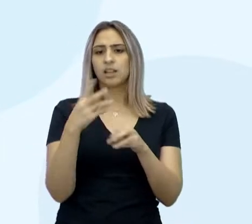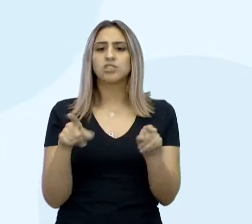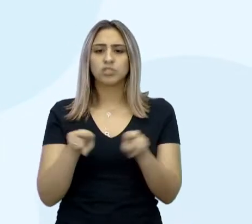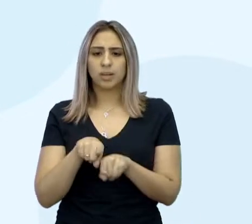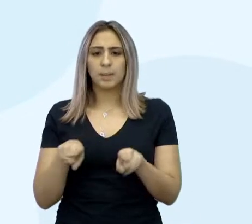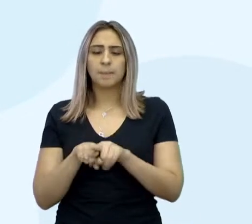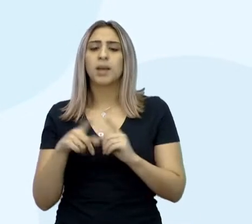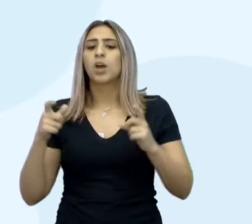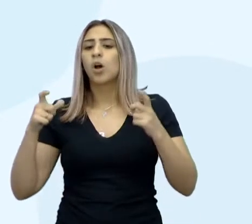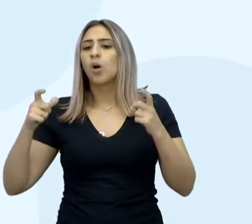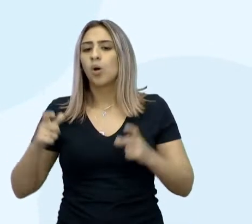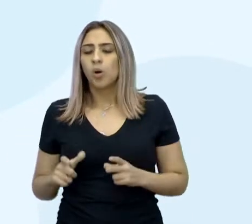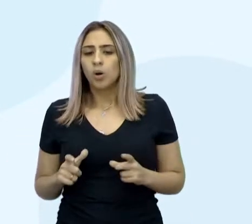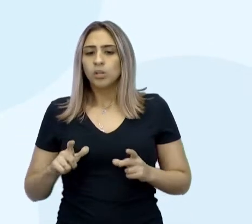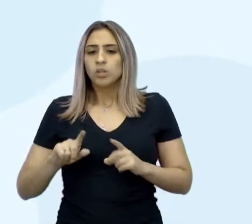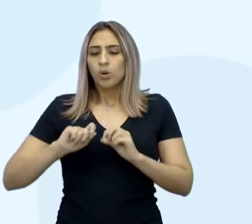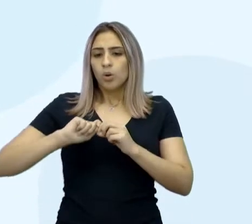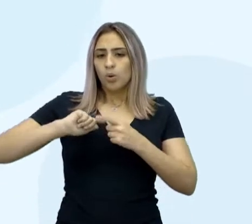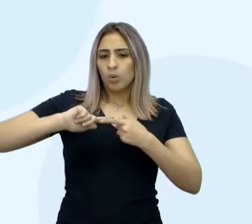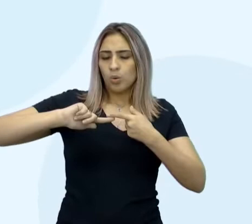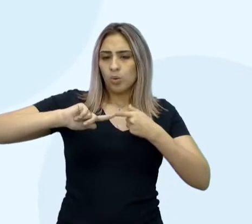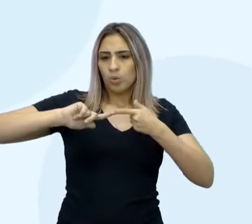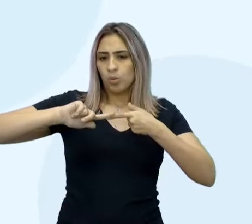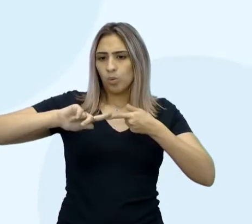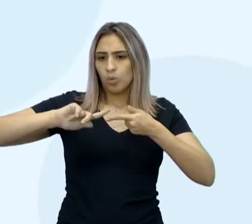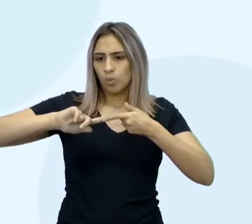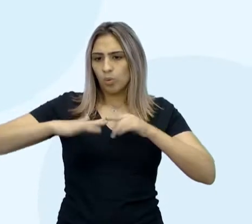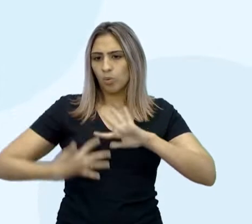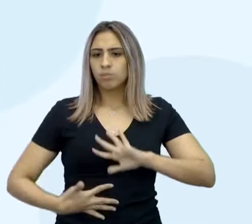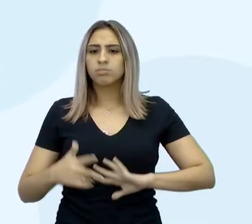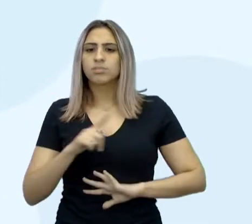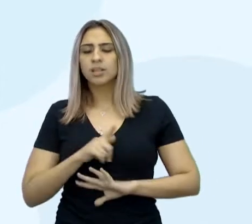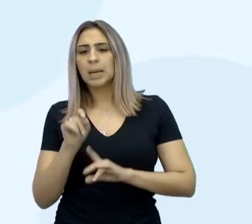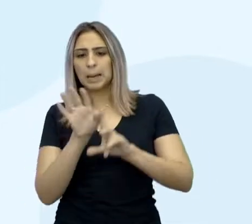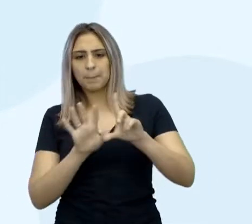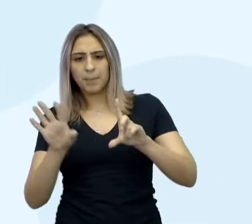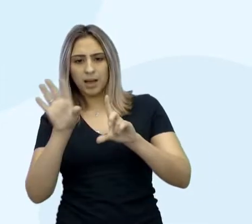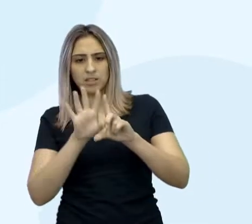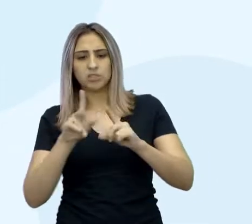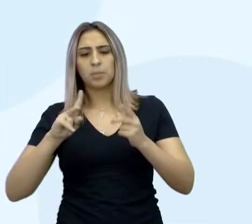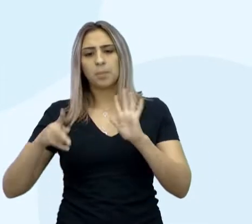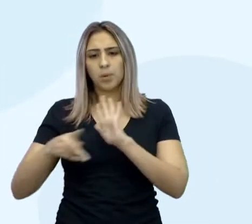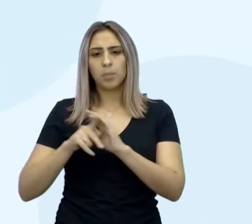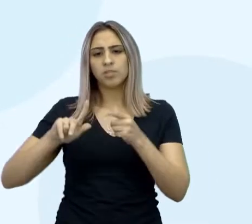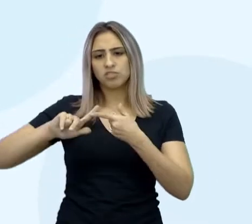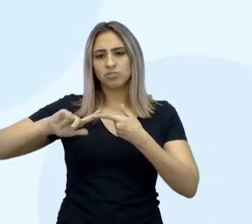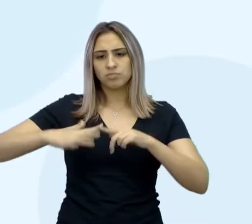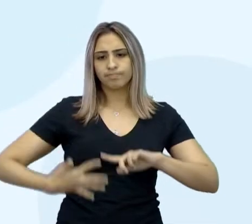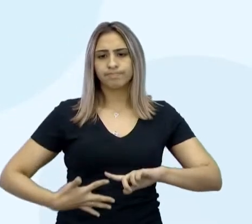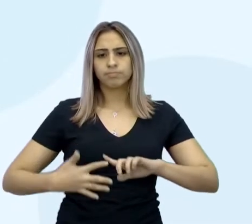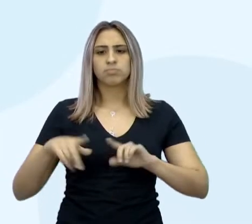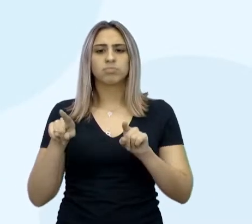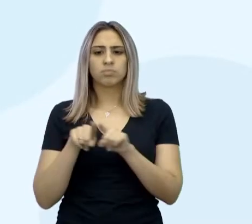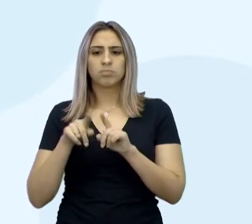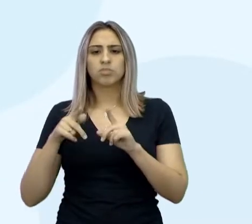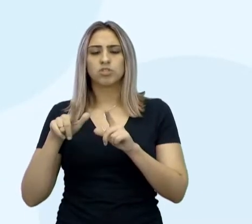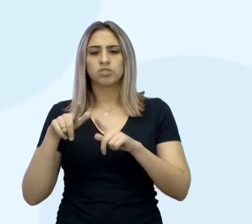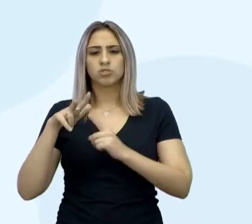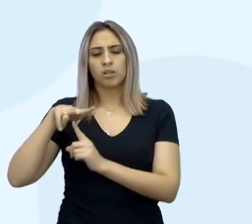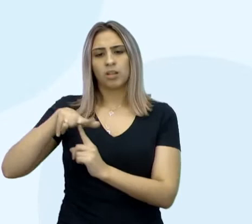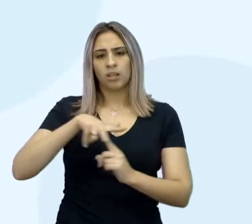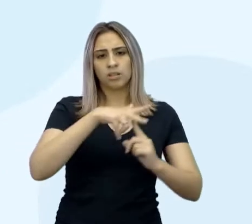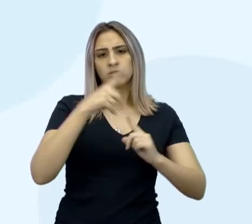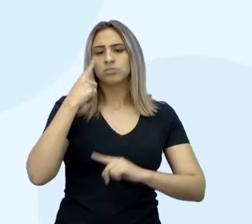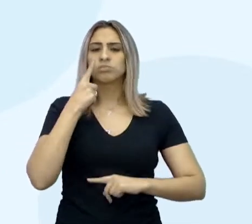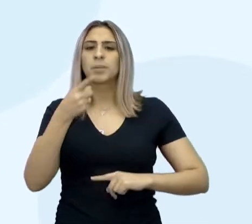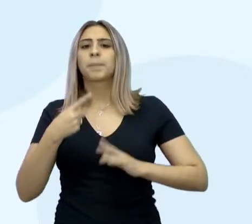onde nós podemos obter aí imagens de satélite, tá? Que fica bem legal aí para a pesquisa de vocês. Vamos